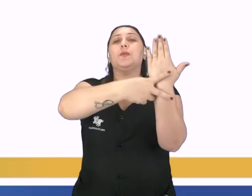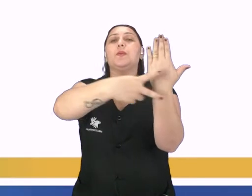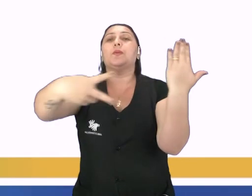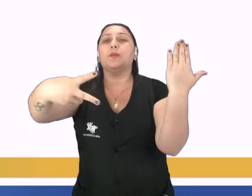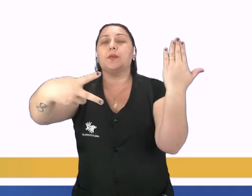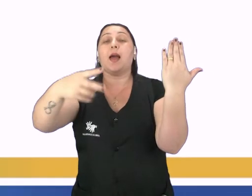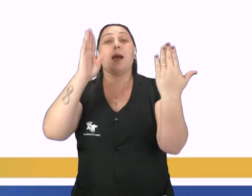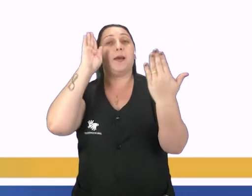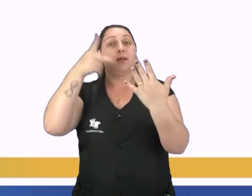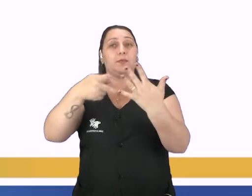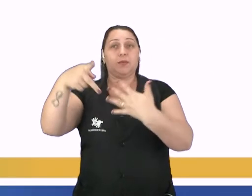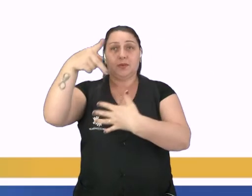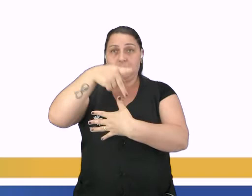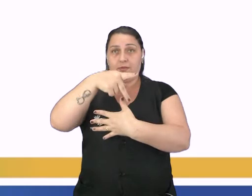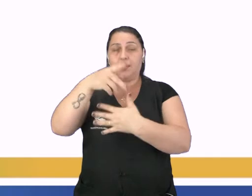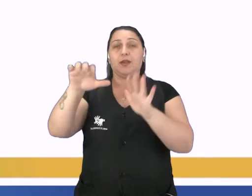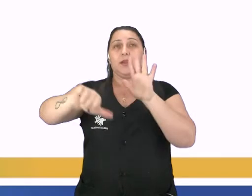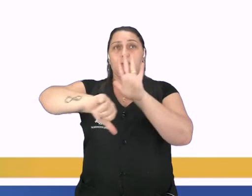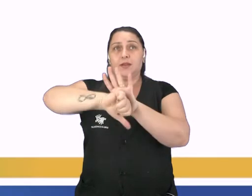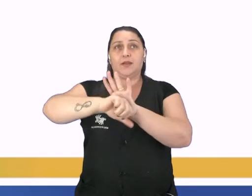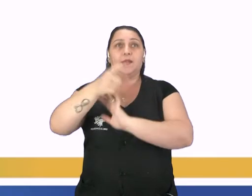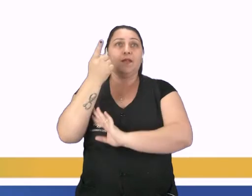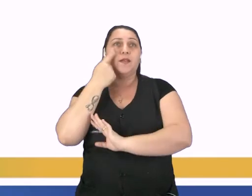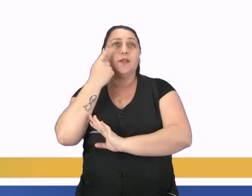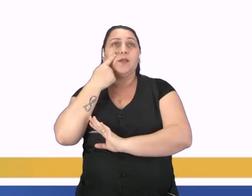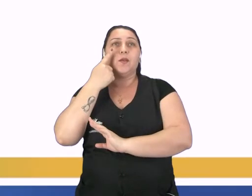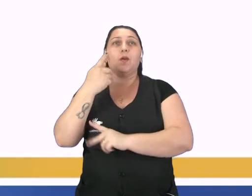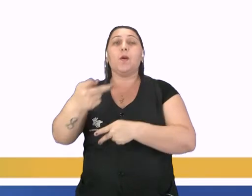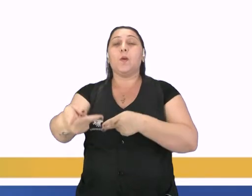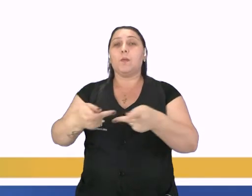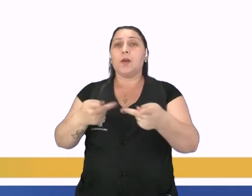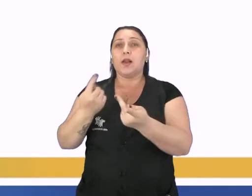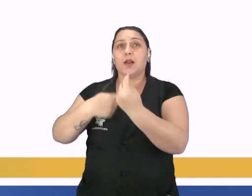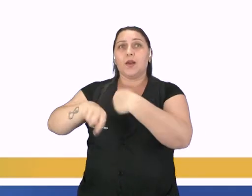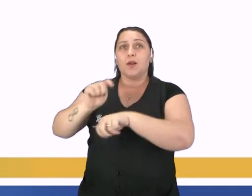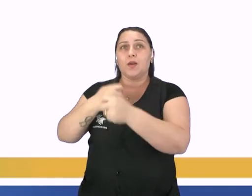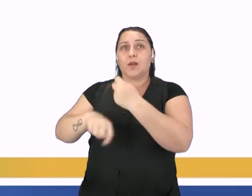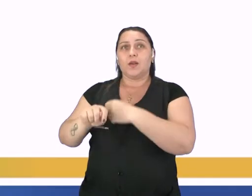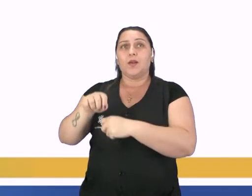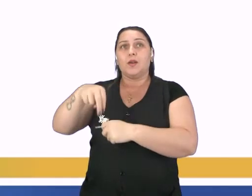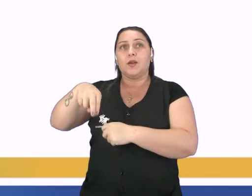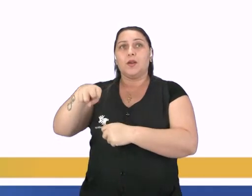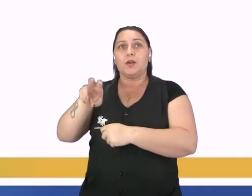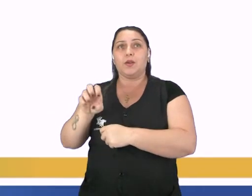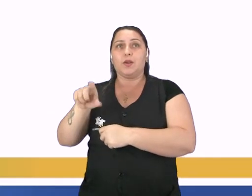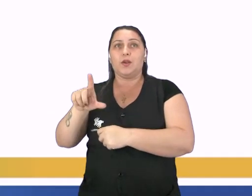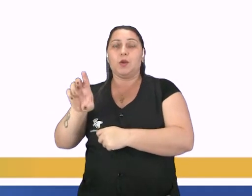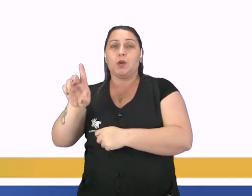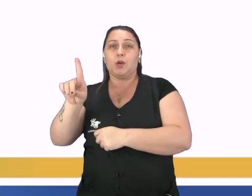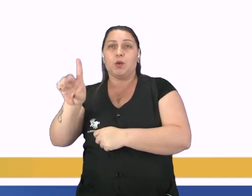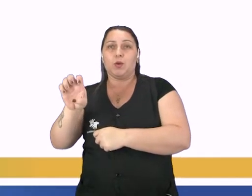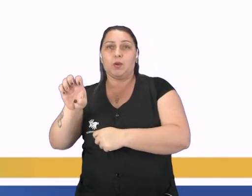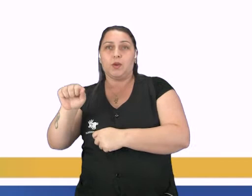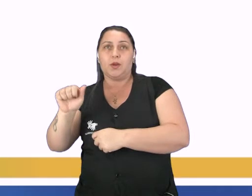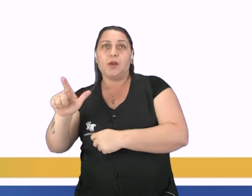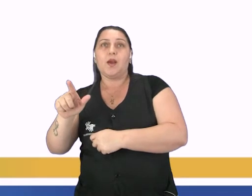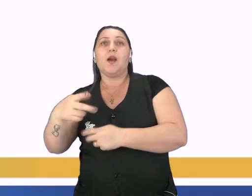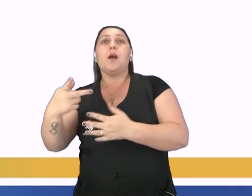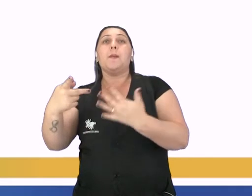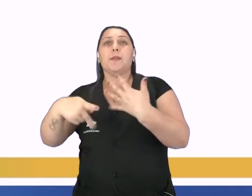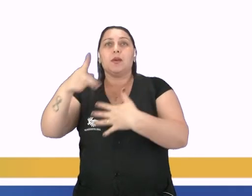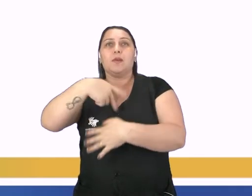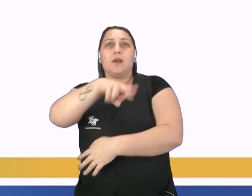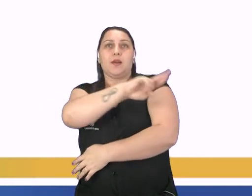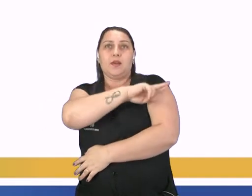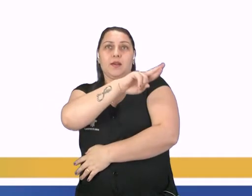E as principais consequências dessa crise? Observe. O plano econômico do New Deal foi o principal responsável pela